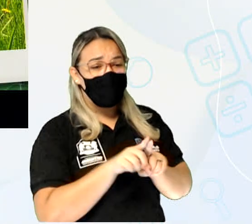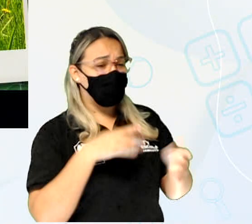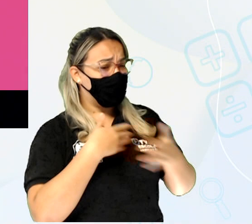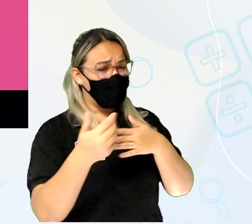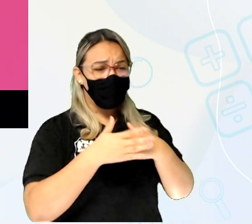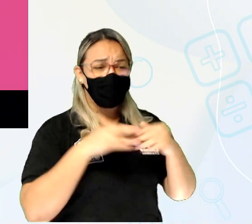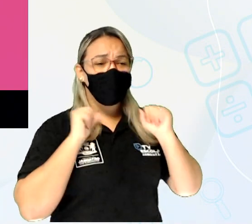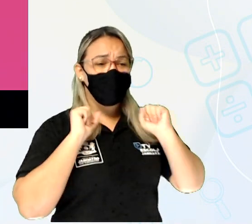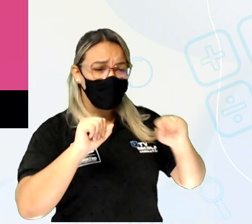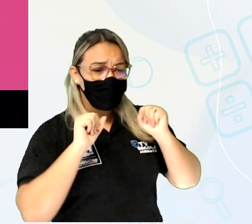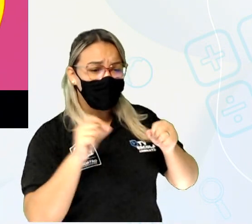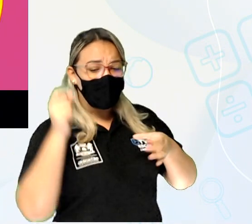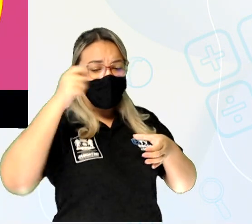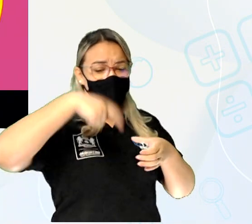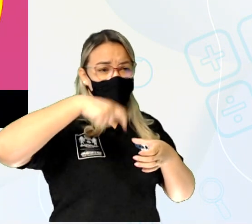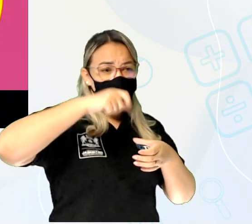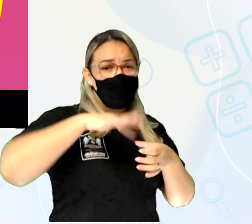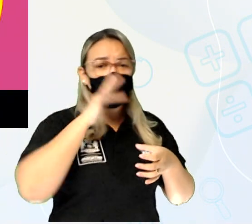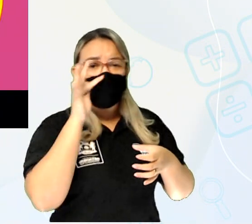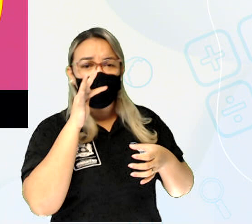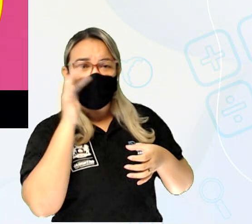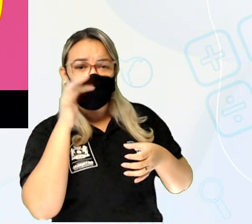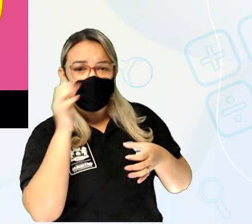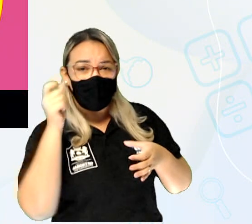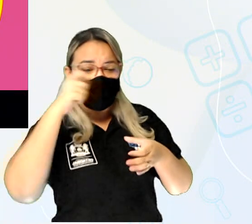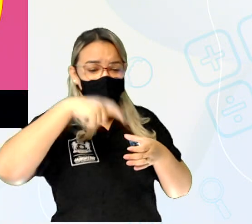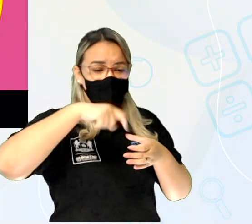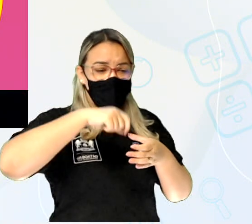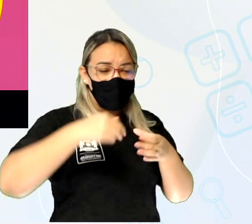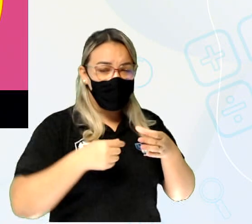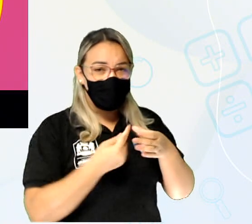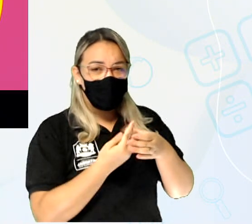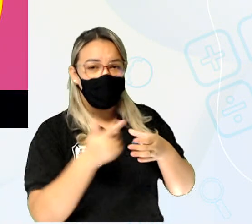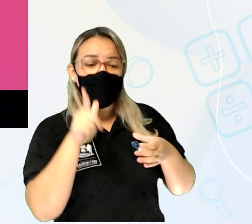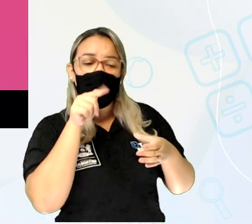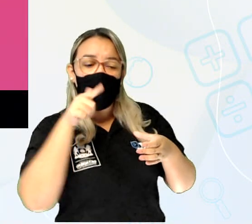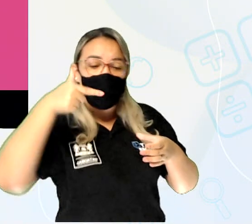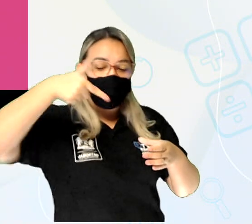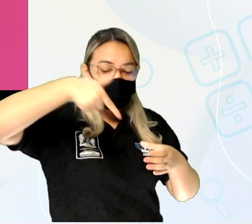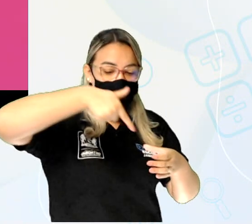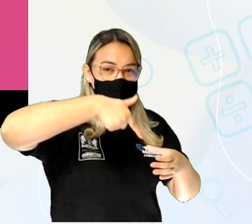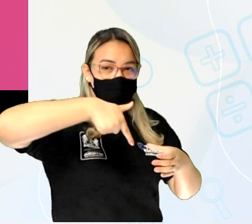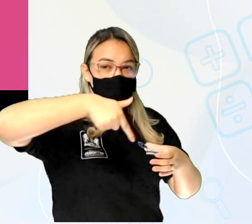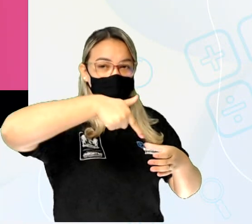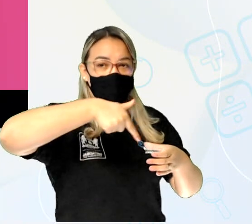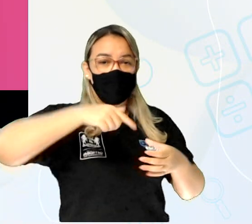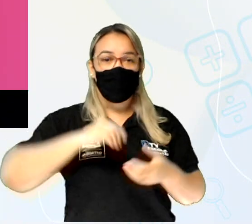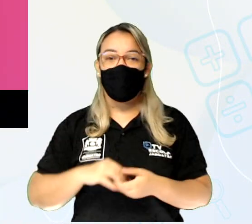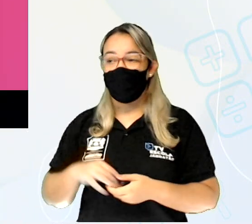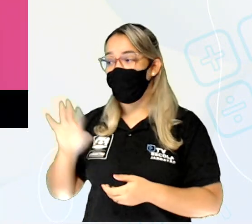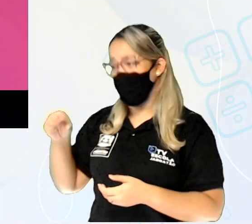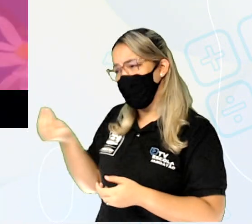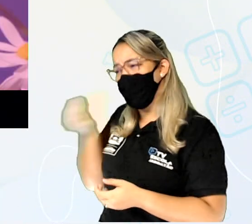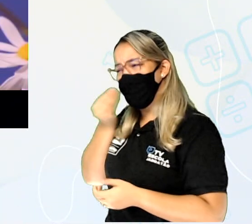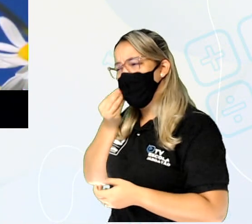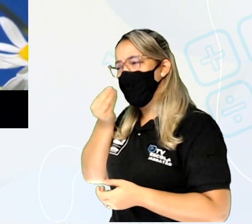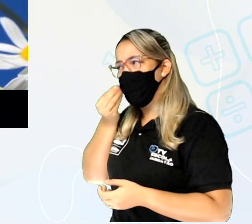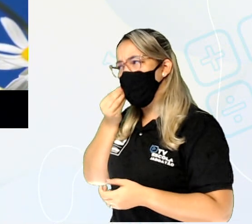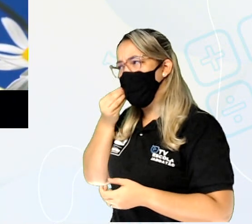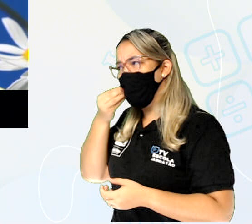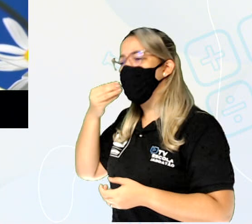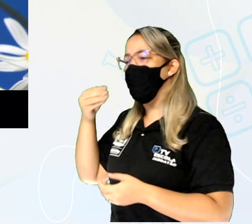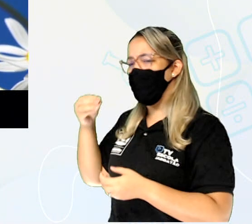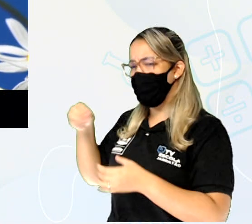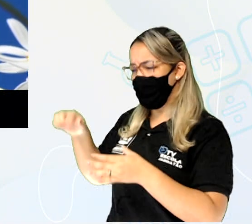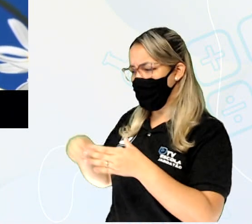plantar flores. Você precisa de sementes, solo e água. Tente plantar algo que irá prosperar na